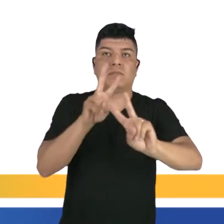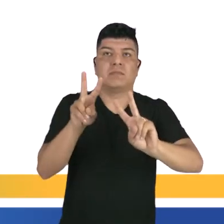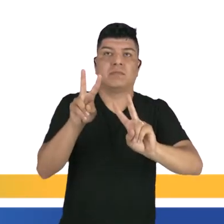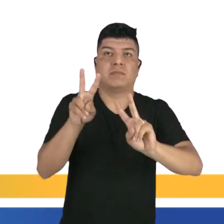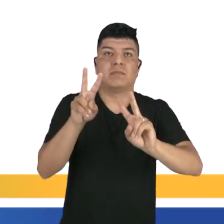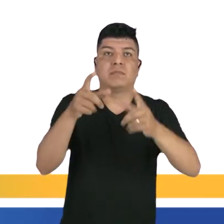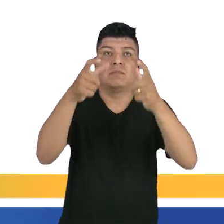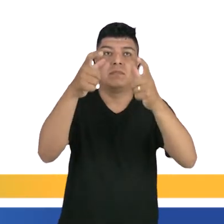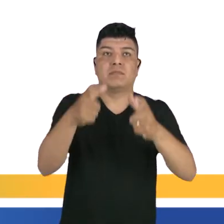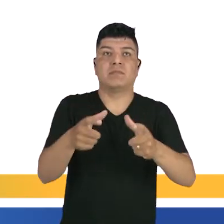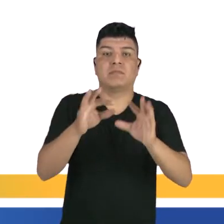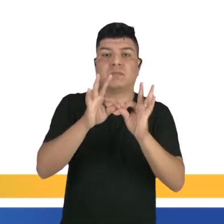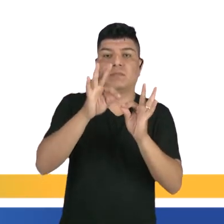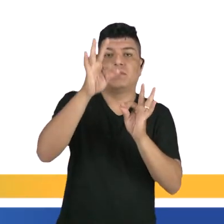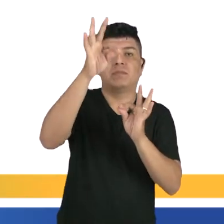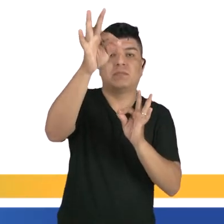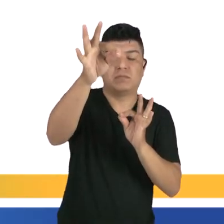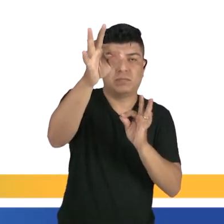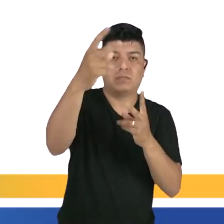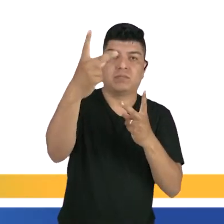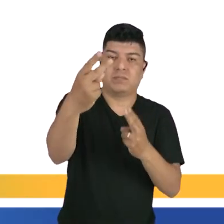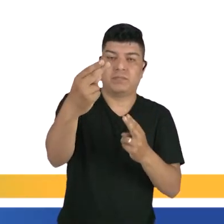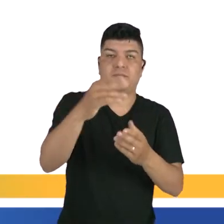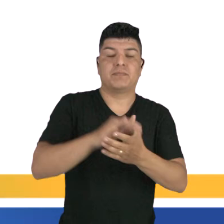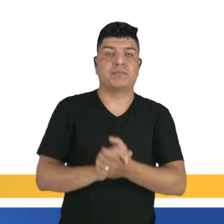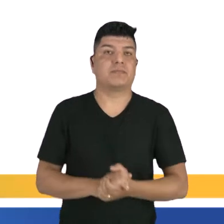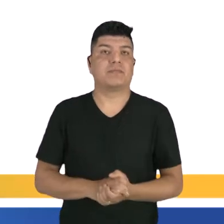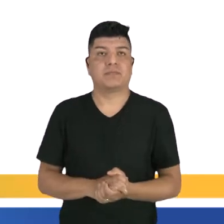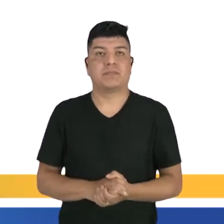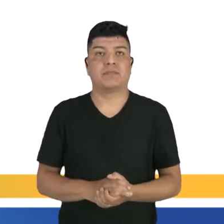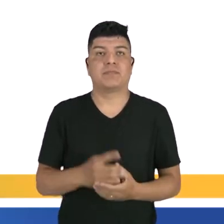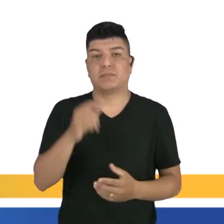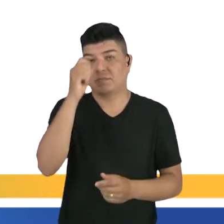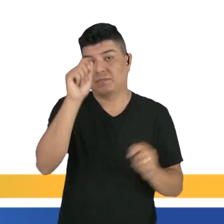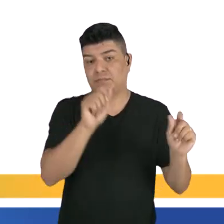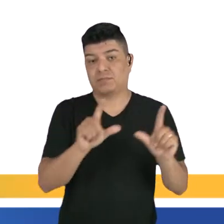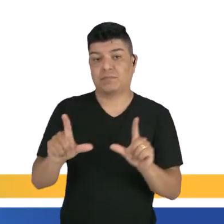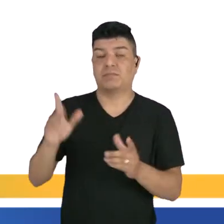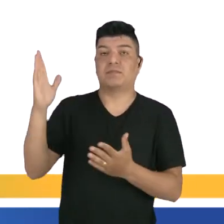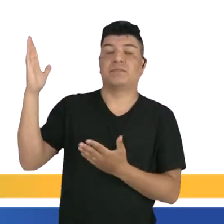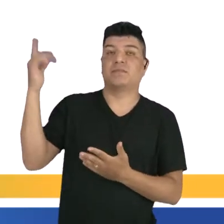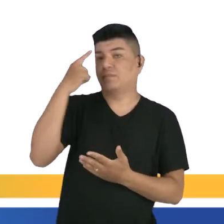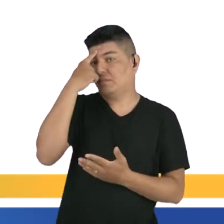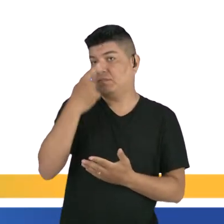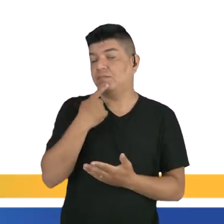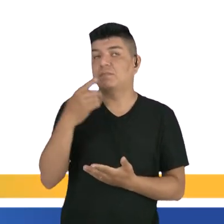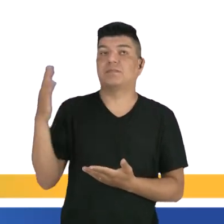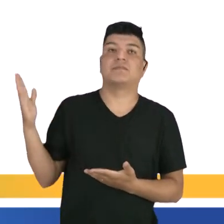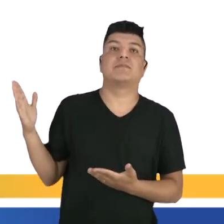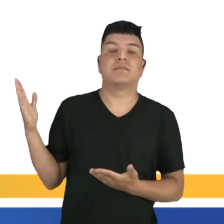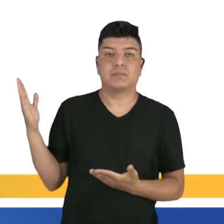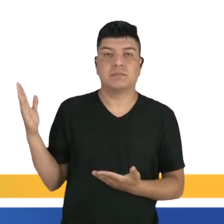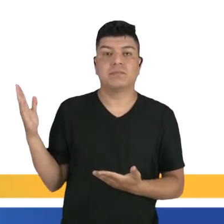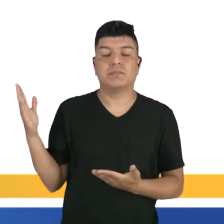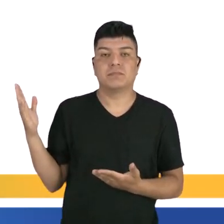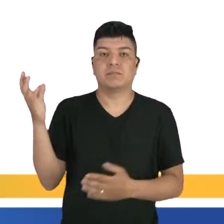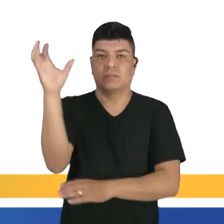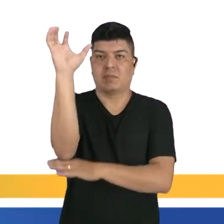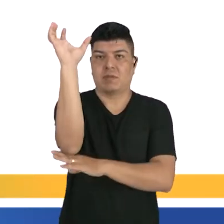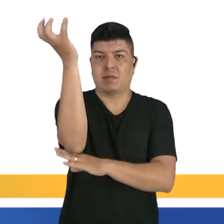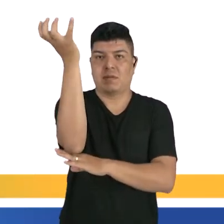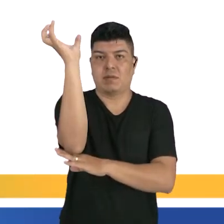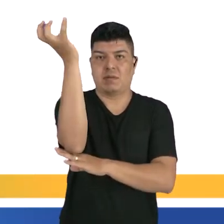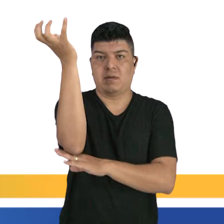estão situadas à mesma distância uma das outras. Está aí visualizado, tenho as árvores,